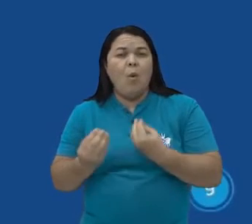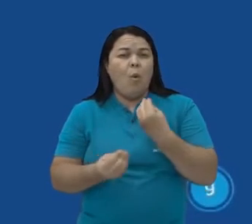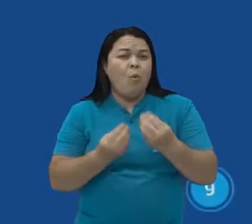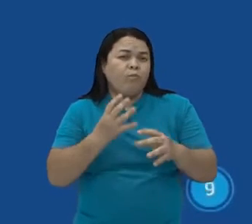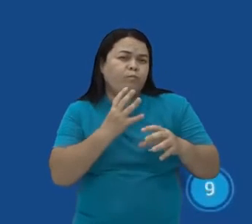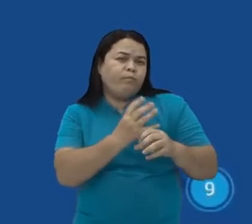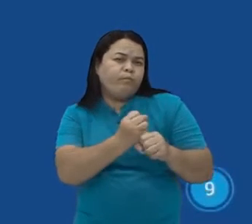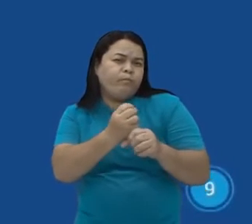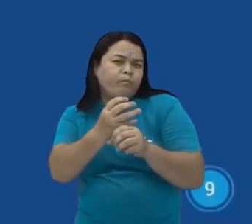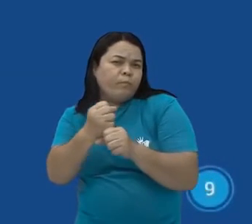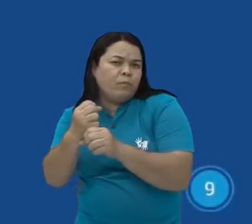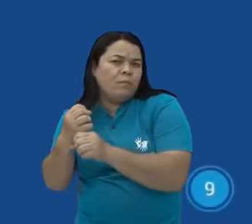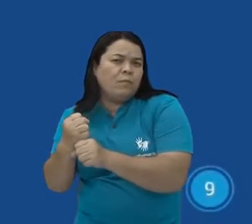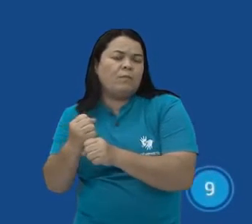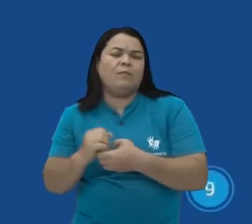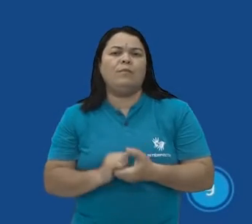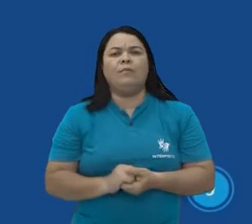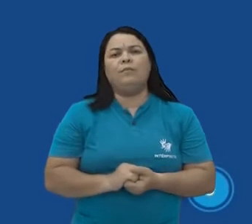calcular